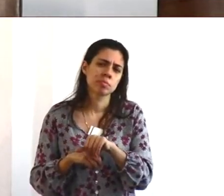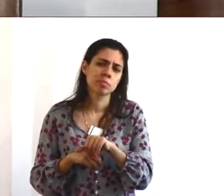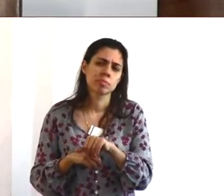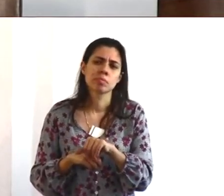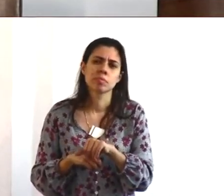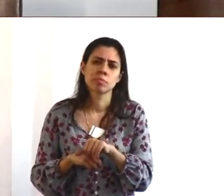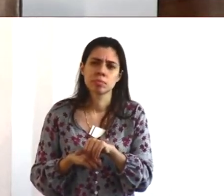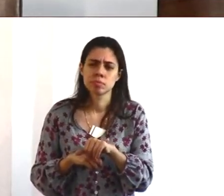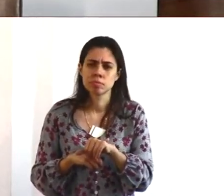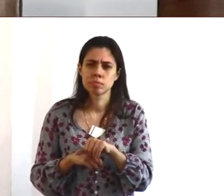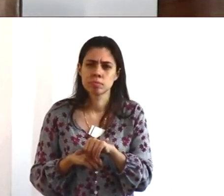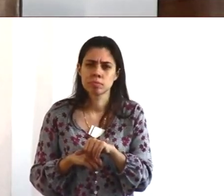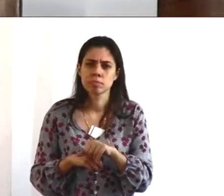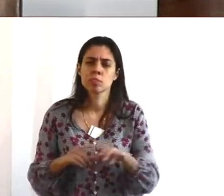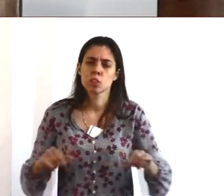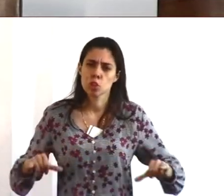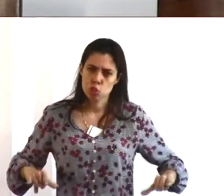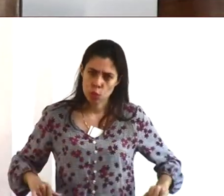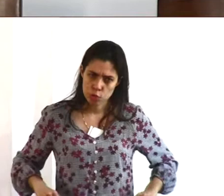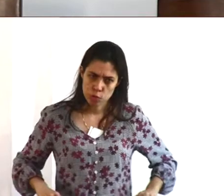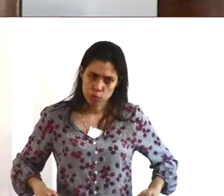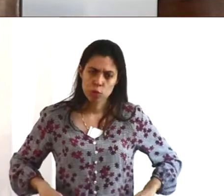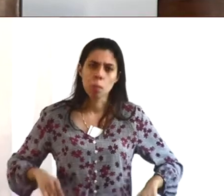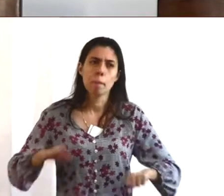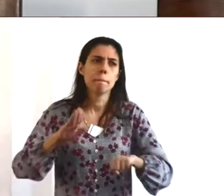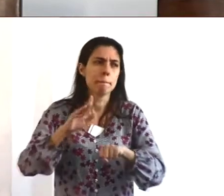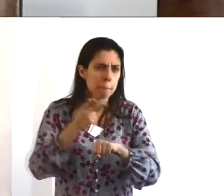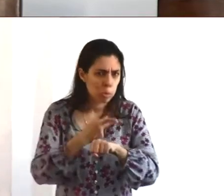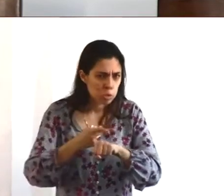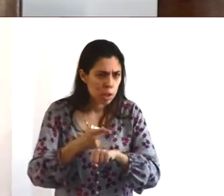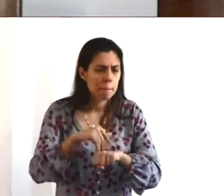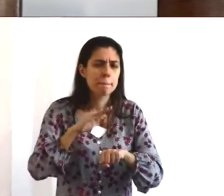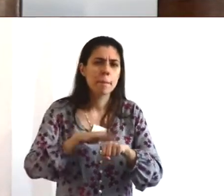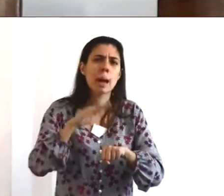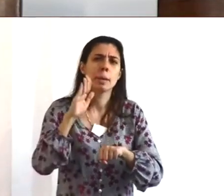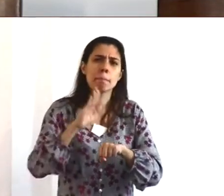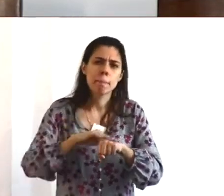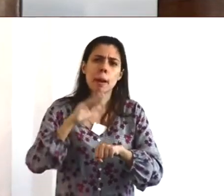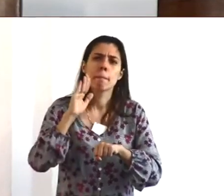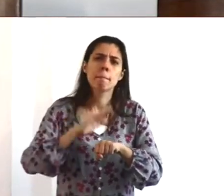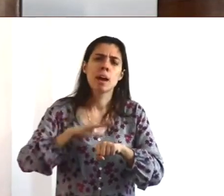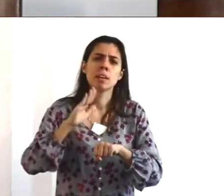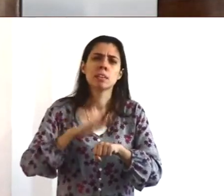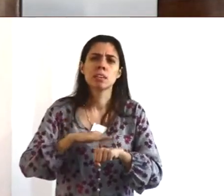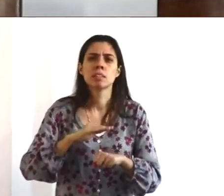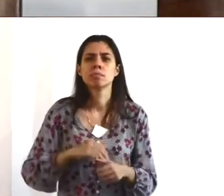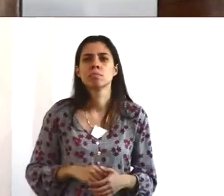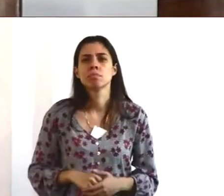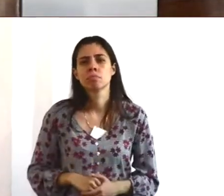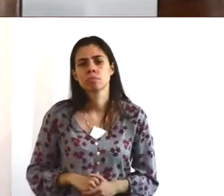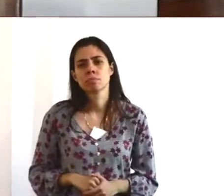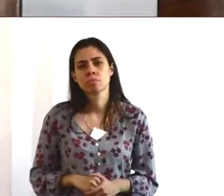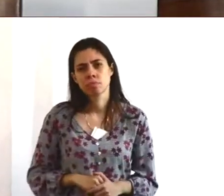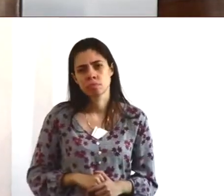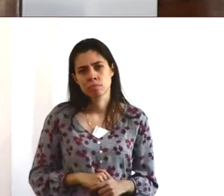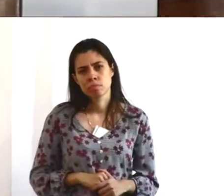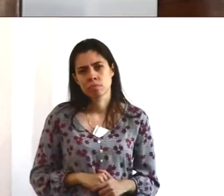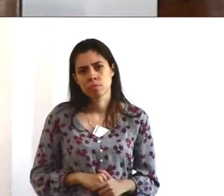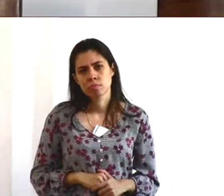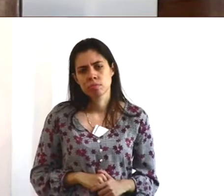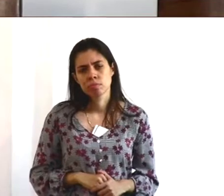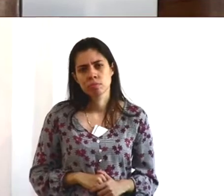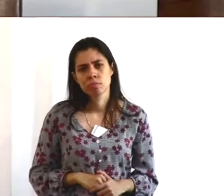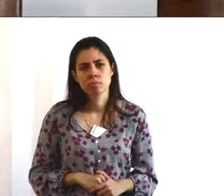momentos de sofrimento. E às vezes nós não recorremos porque nós